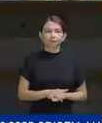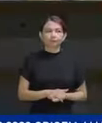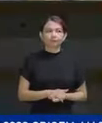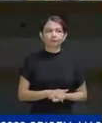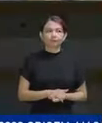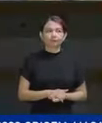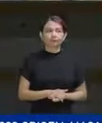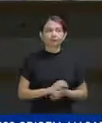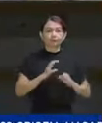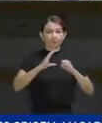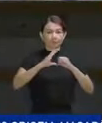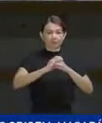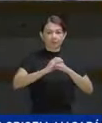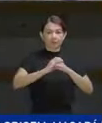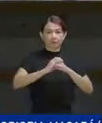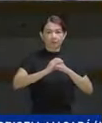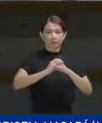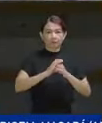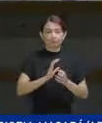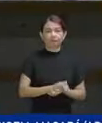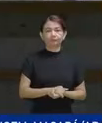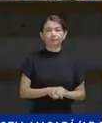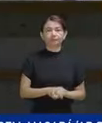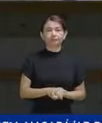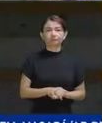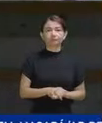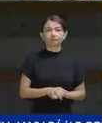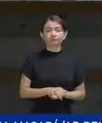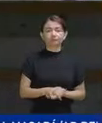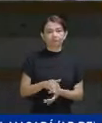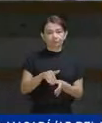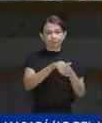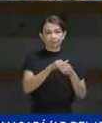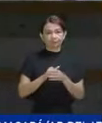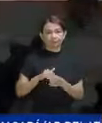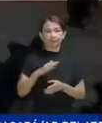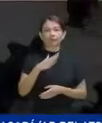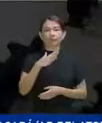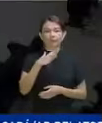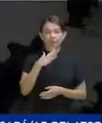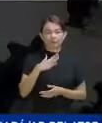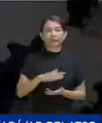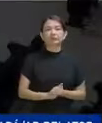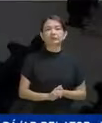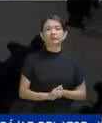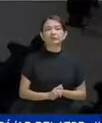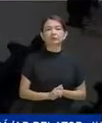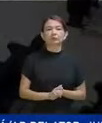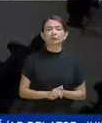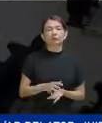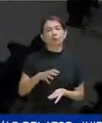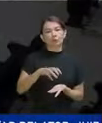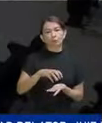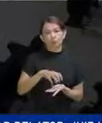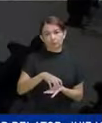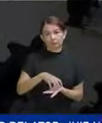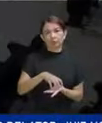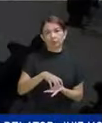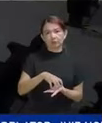Decisão. O Foco na Tribunal parte central da Regional mesa. Eleitoral do Amapá, por unanimidade, conheceu da ação e, no mérito, após o voto do